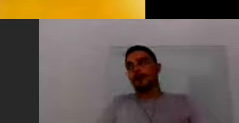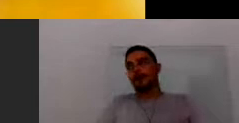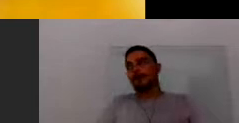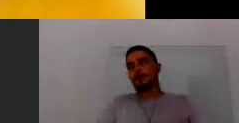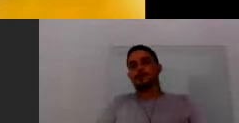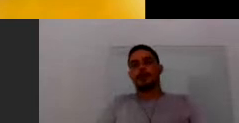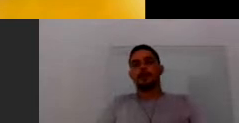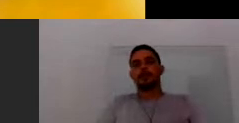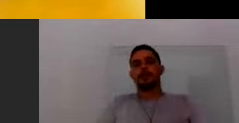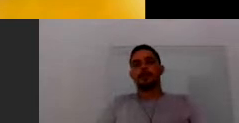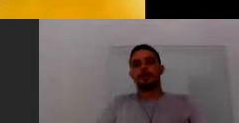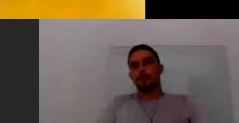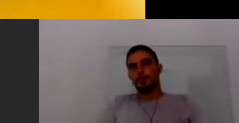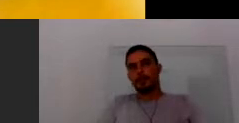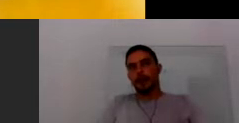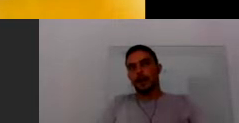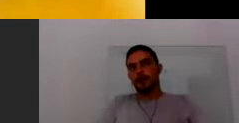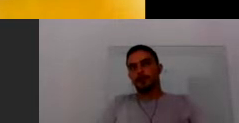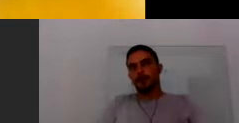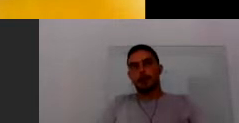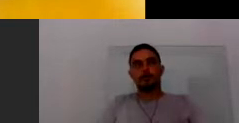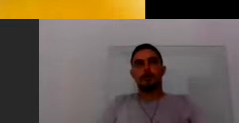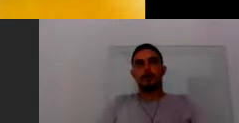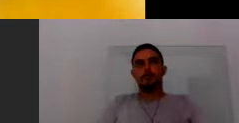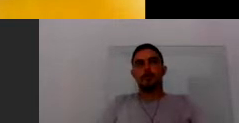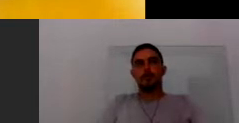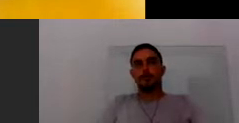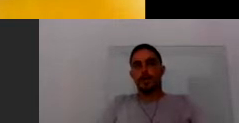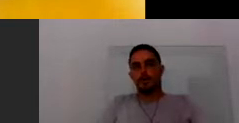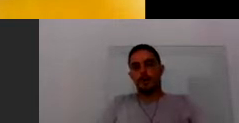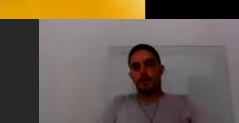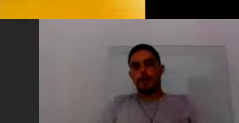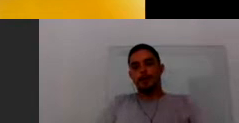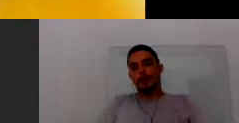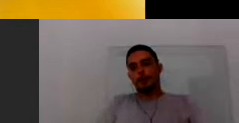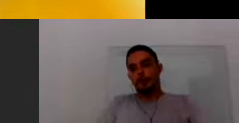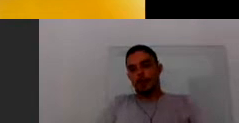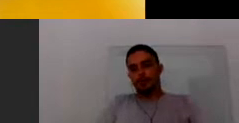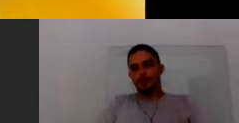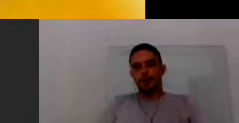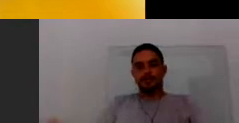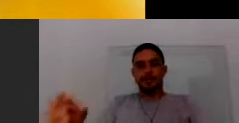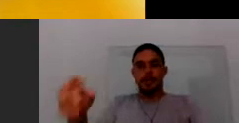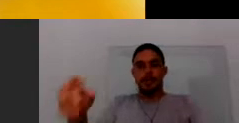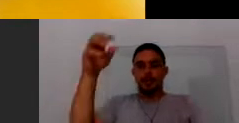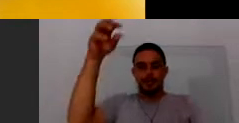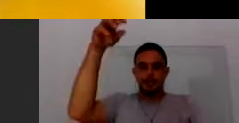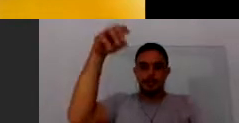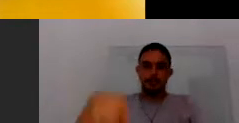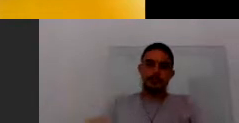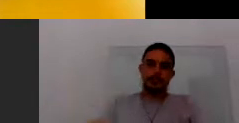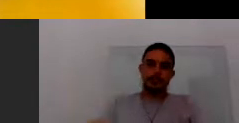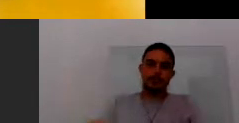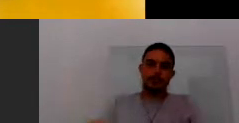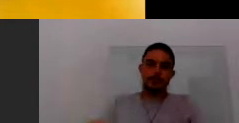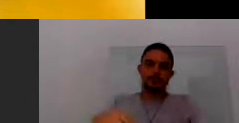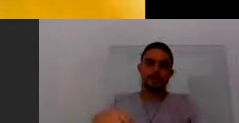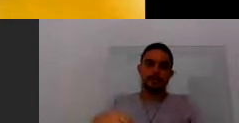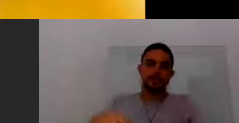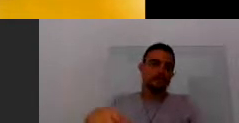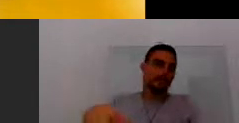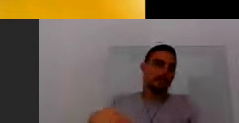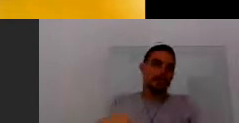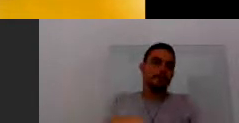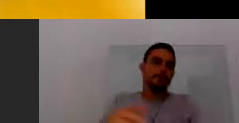Paulo, o solo arenoso infiltra mais, então eu posso colocar um volume de água maior. Pode, só que essa água ela vai ser absorvida